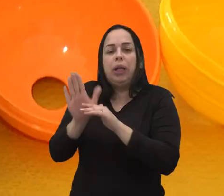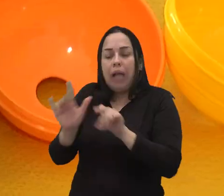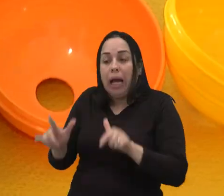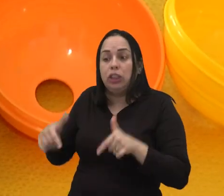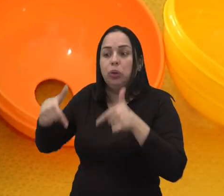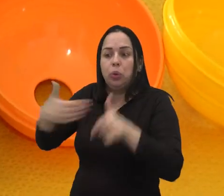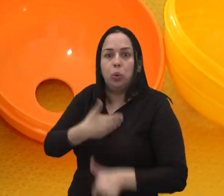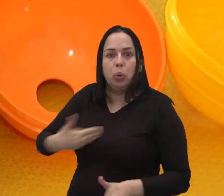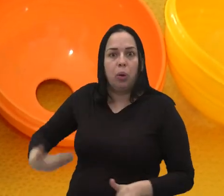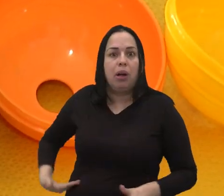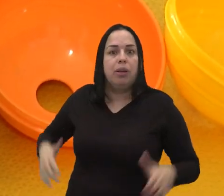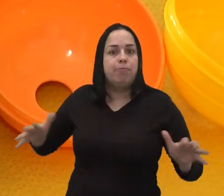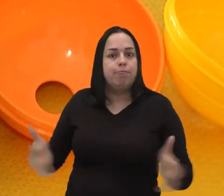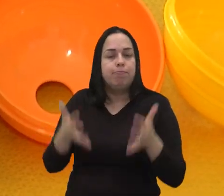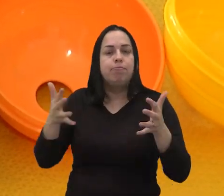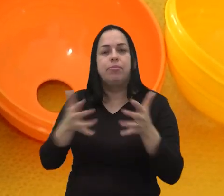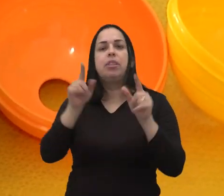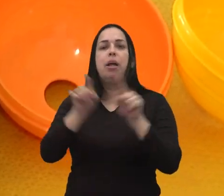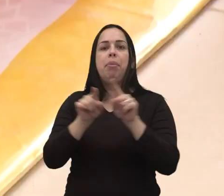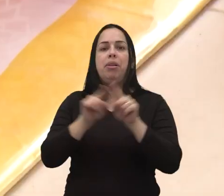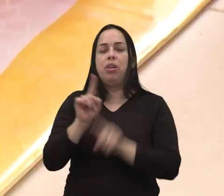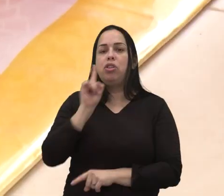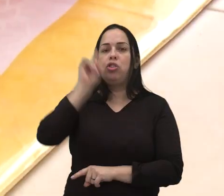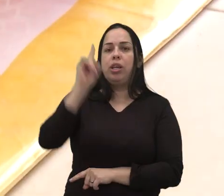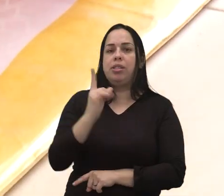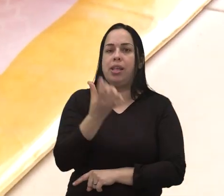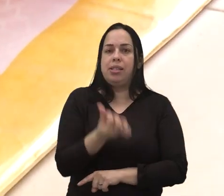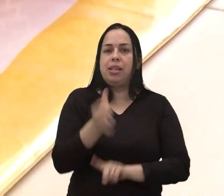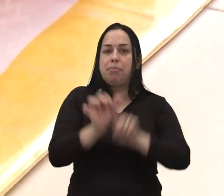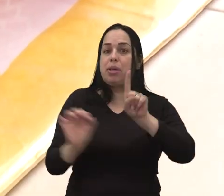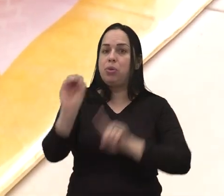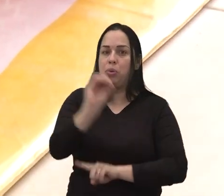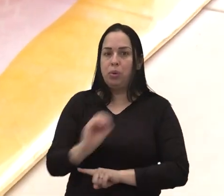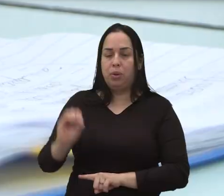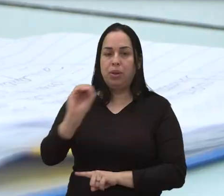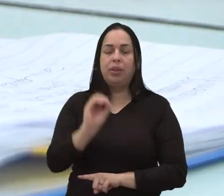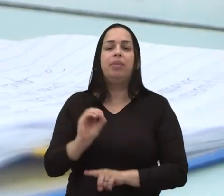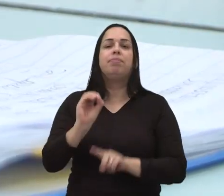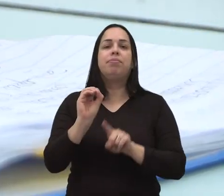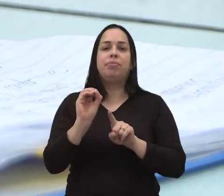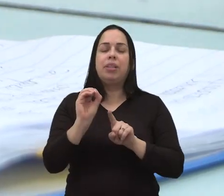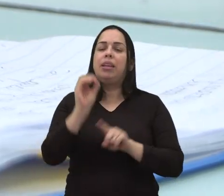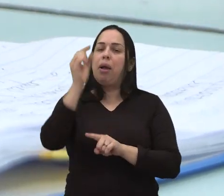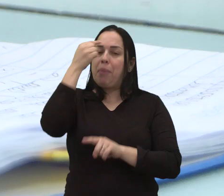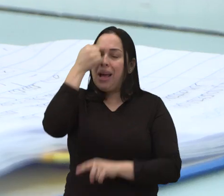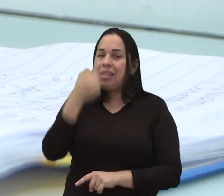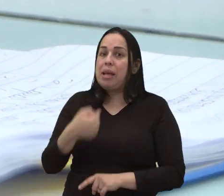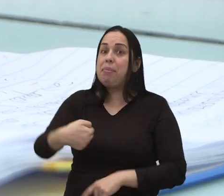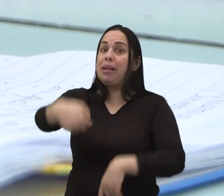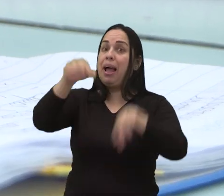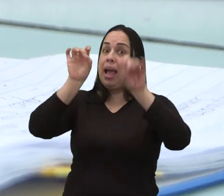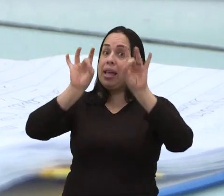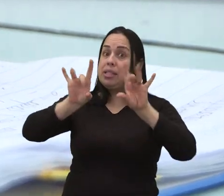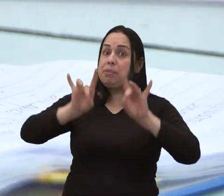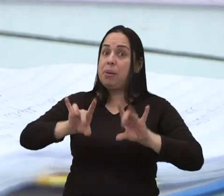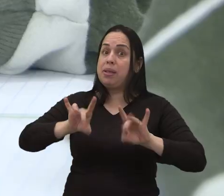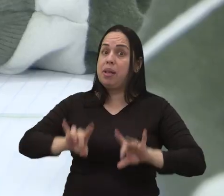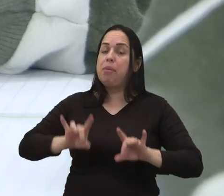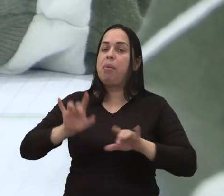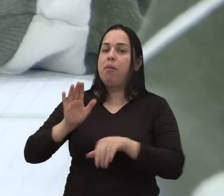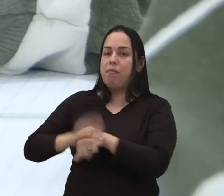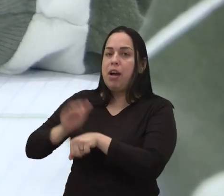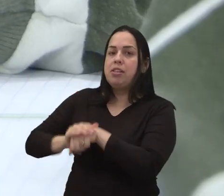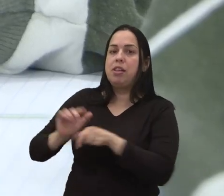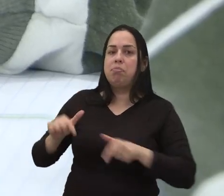Nacional de Conscientização do TDL, comemorado no dia 16 de outubro, e dedica uma semana inteira do mês para